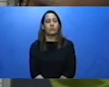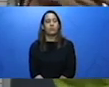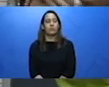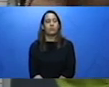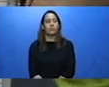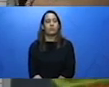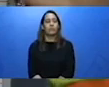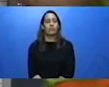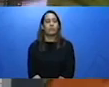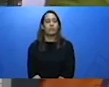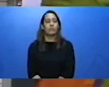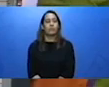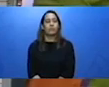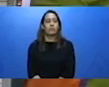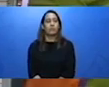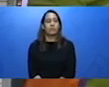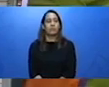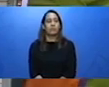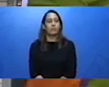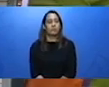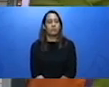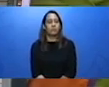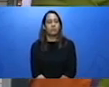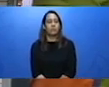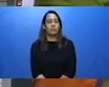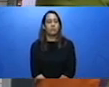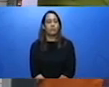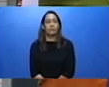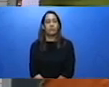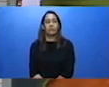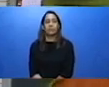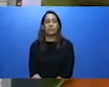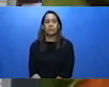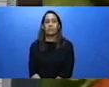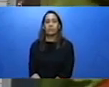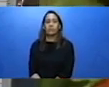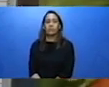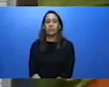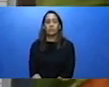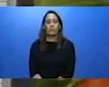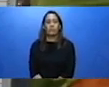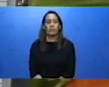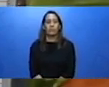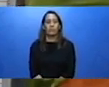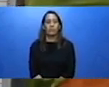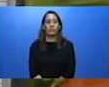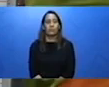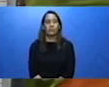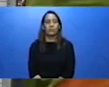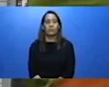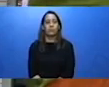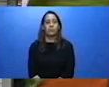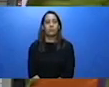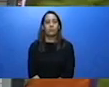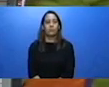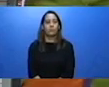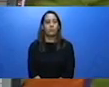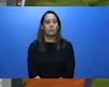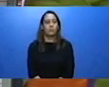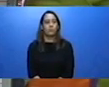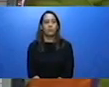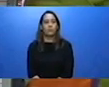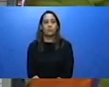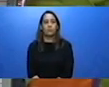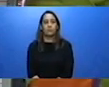e acabamos. Tá vendo? Essa linha do meio é para a gente controlar a letra minúscula, para ela não